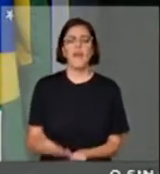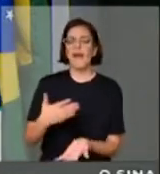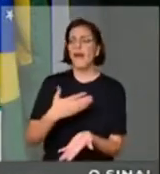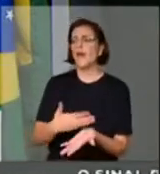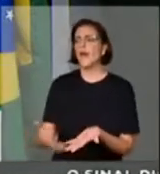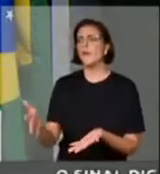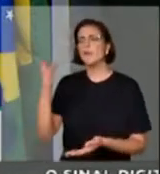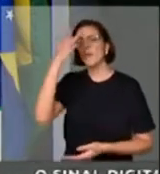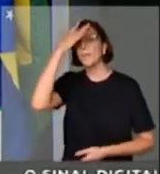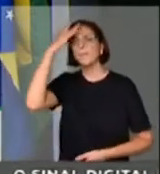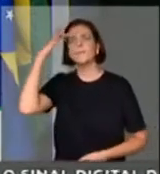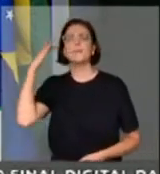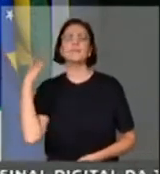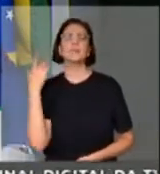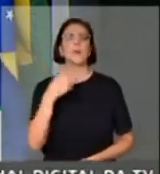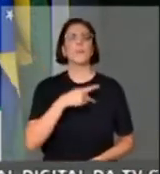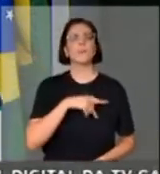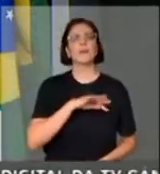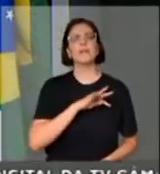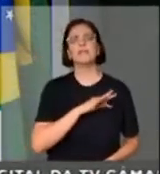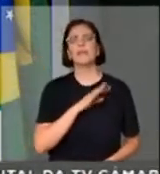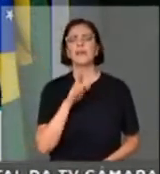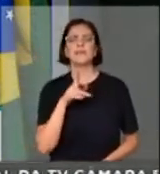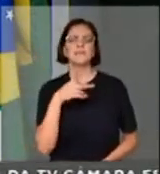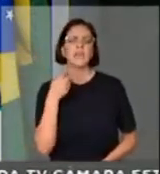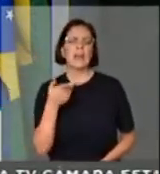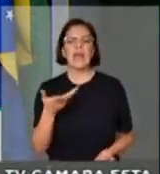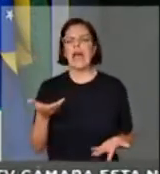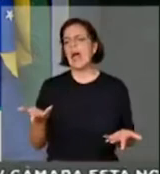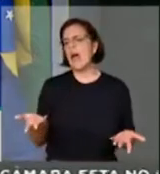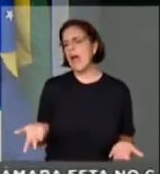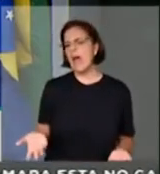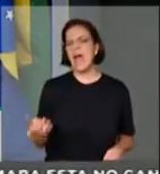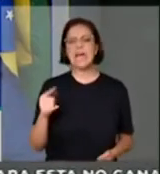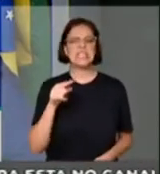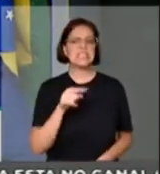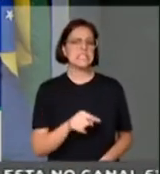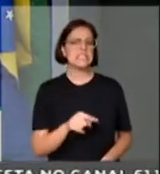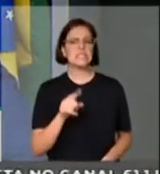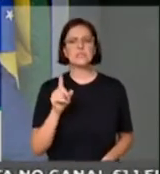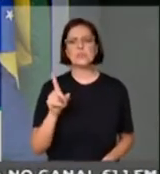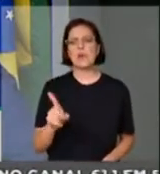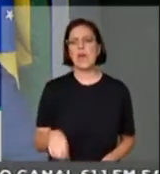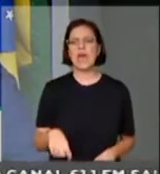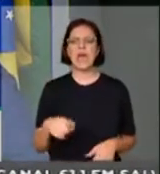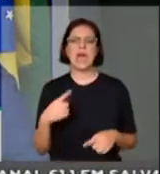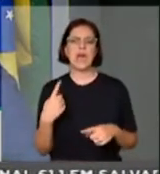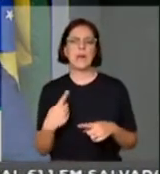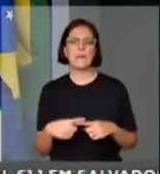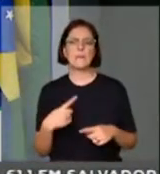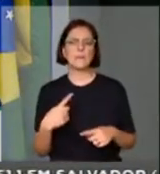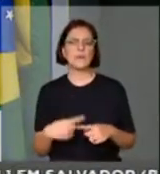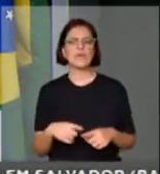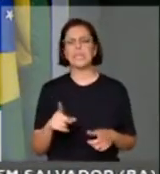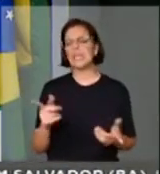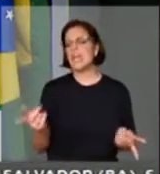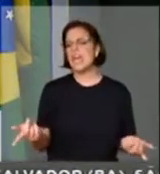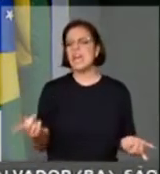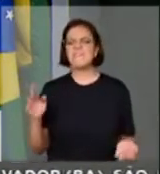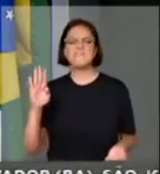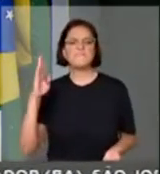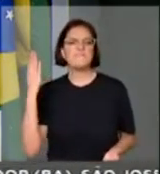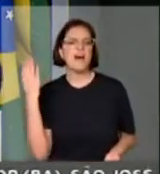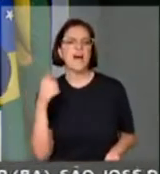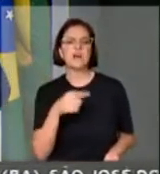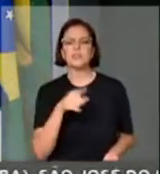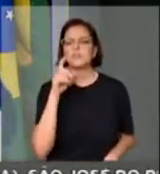deputados, pessoas da militância petista alegando que isso teria sido um diálogo falso. Isso foi um